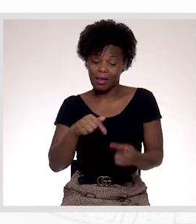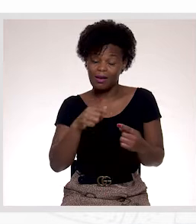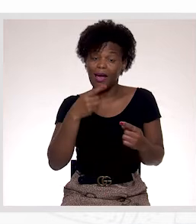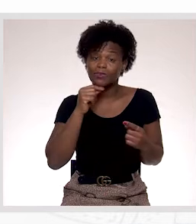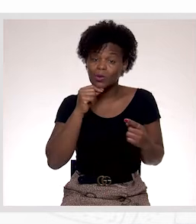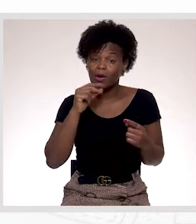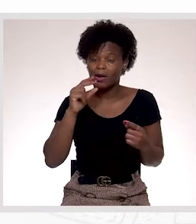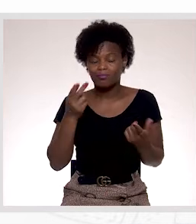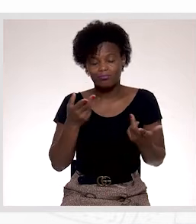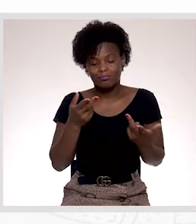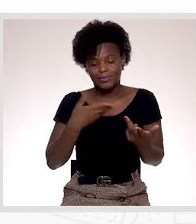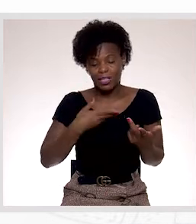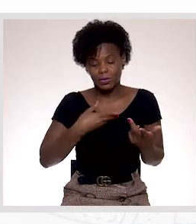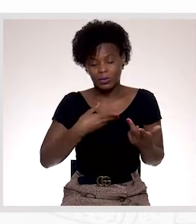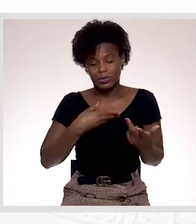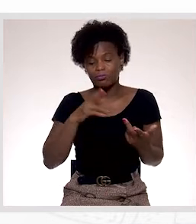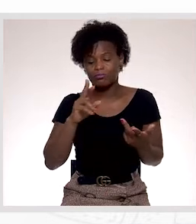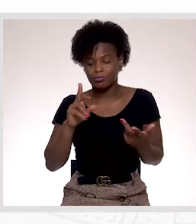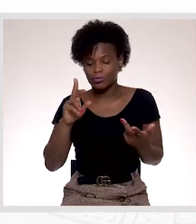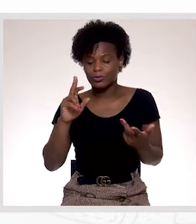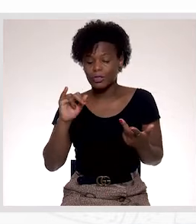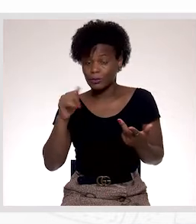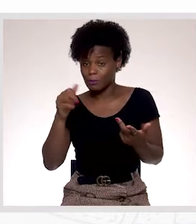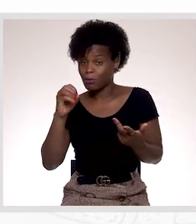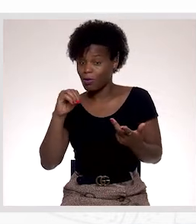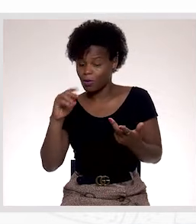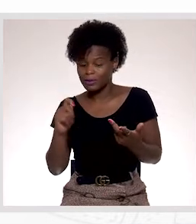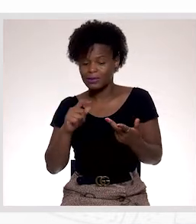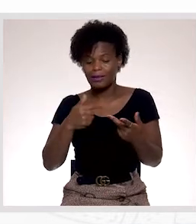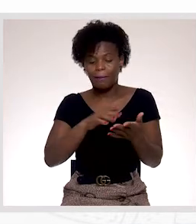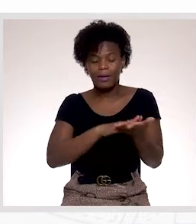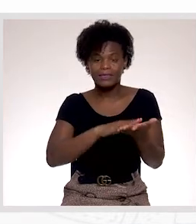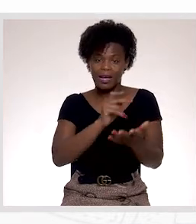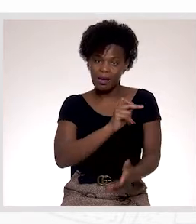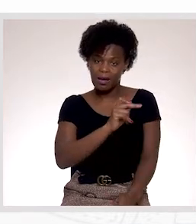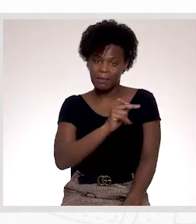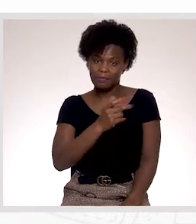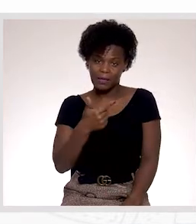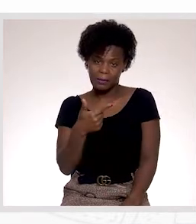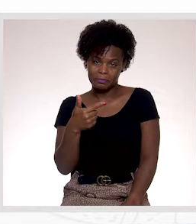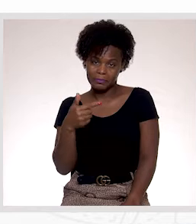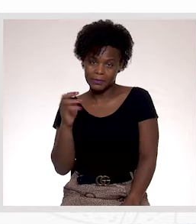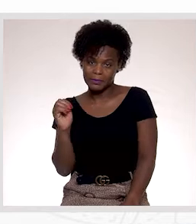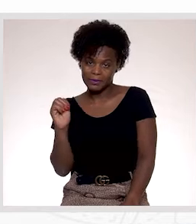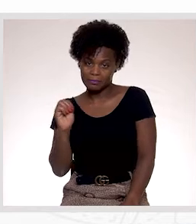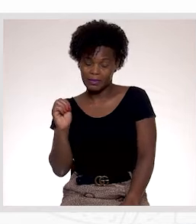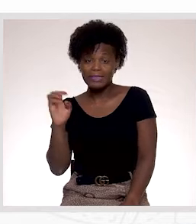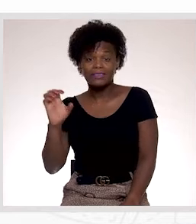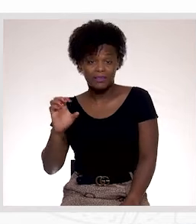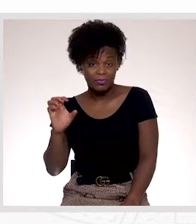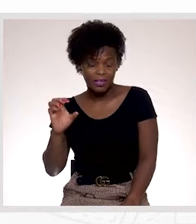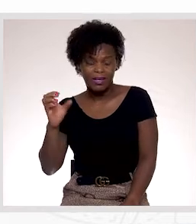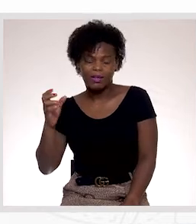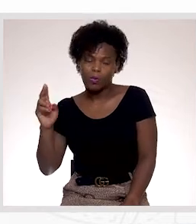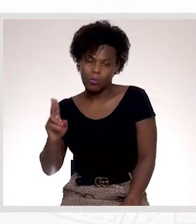uma desoxirribose, tem aqui as bases azotadas, que podem ser adenina, timina ou citosina e guanina. Enquanto